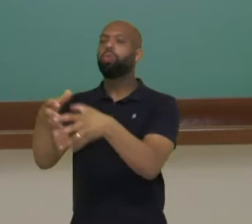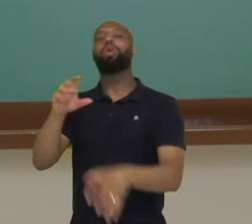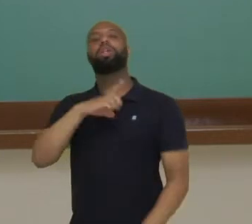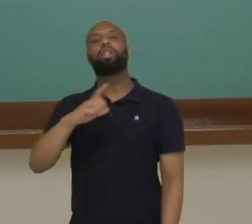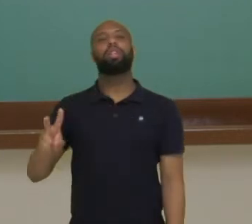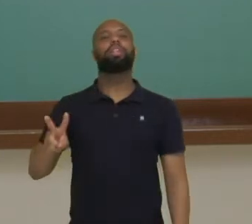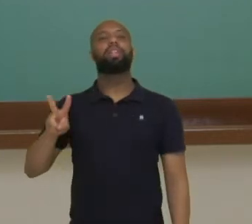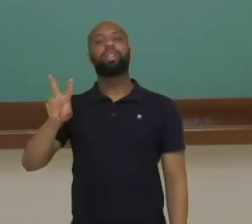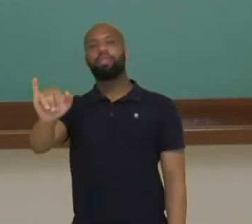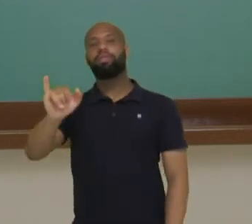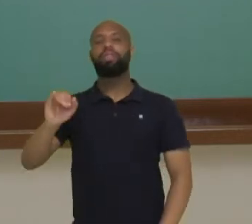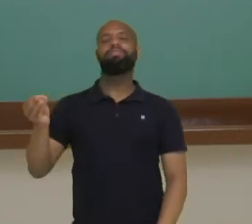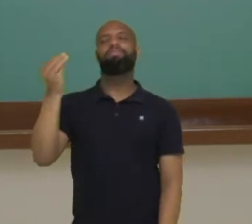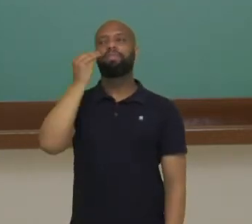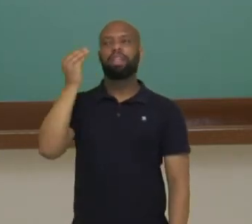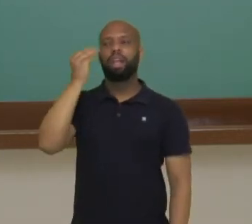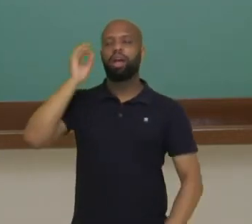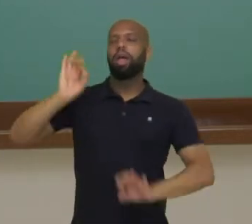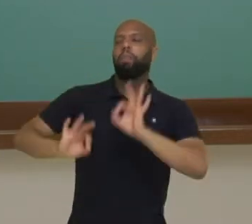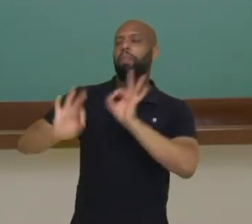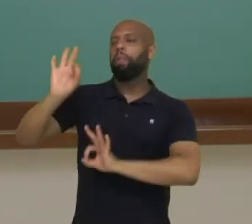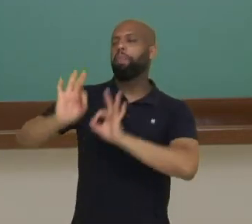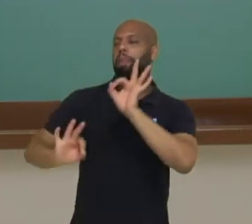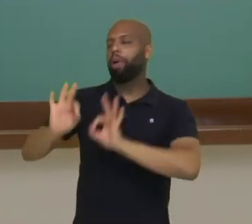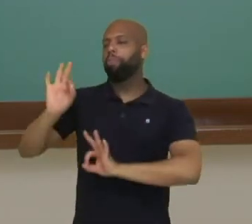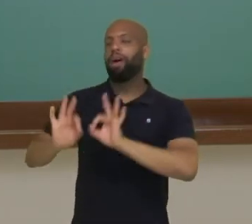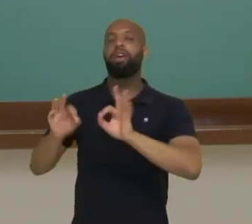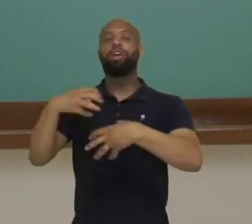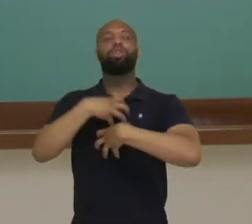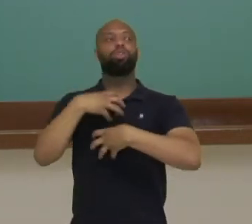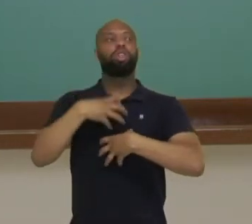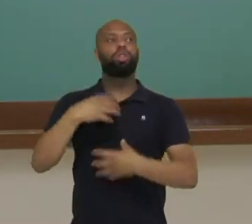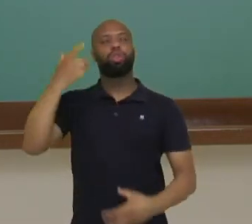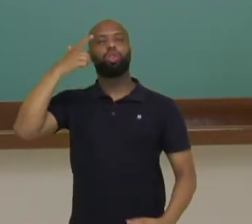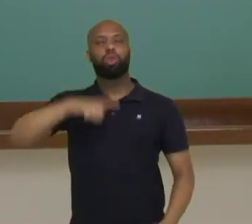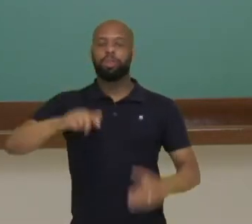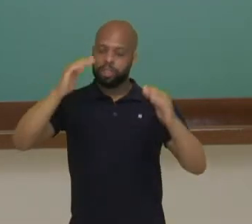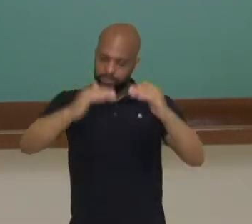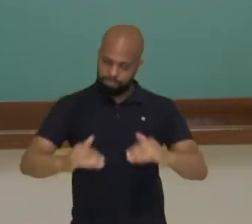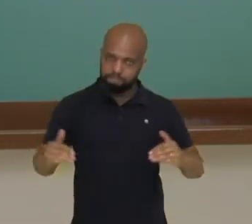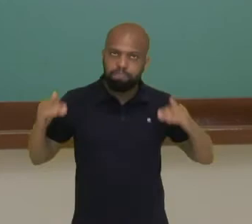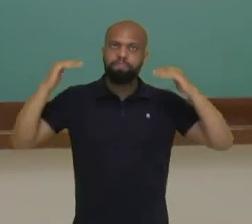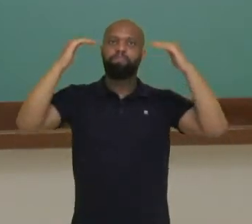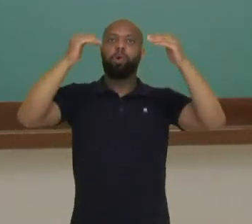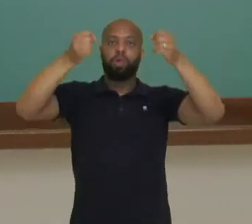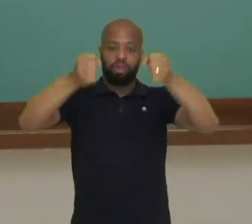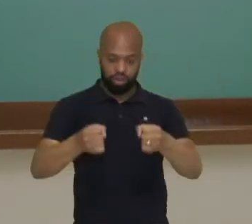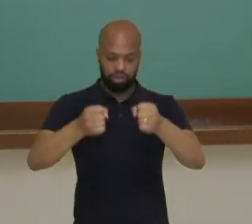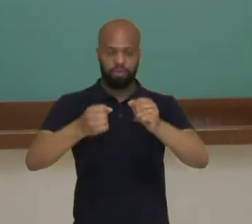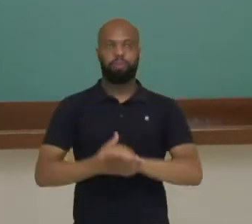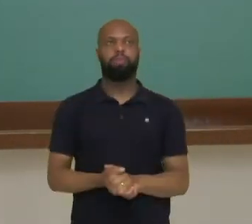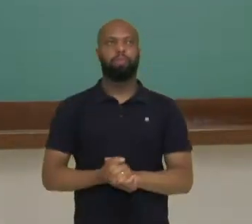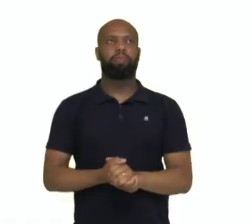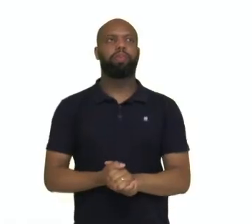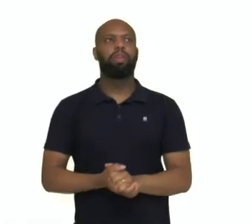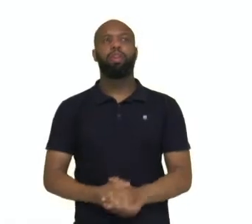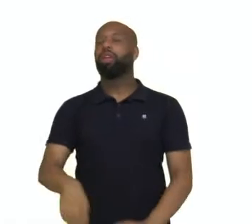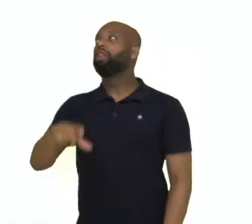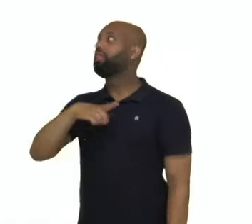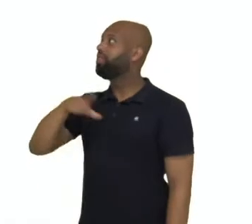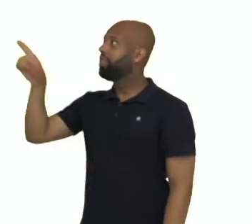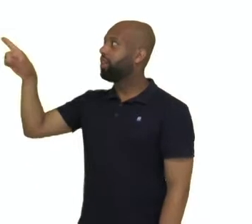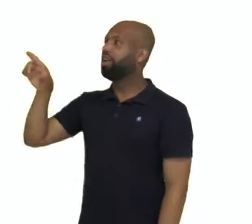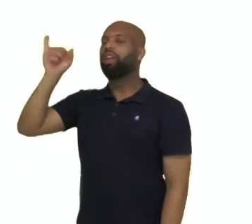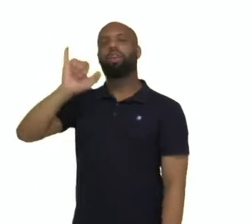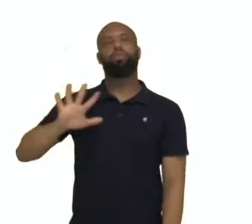vai estar tentando planejar um meio de chegar ao poder, né? Bom, aqui a gente tem uma